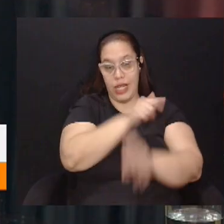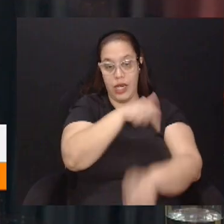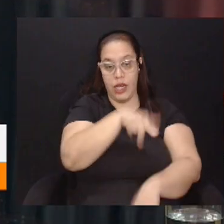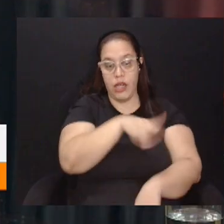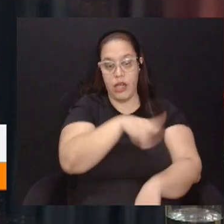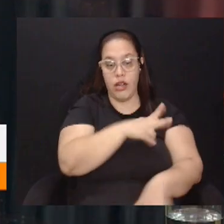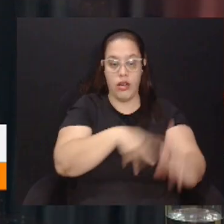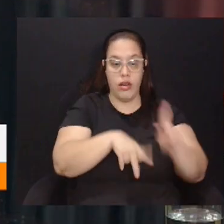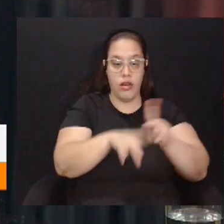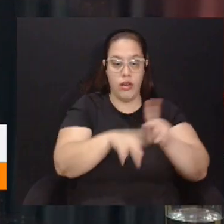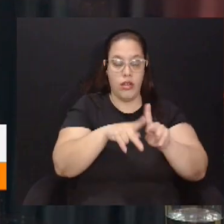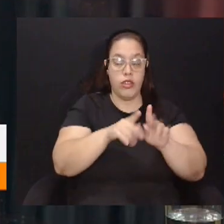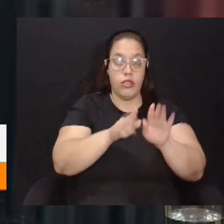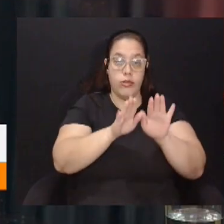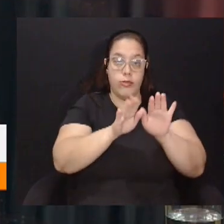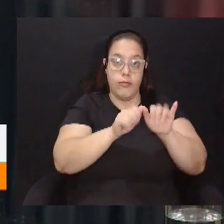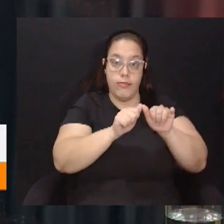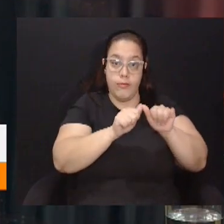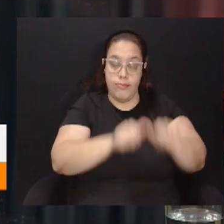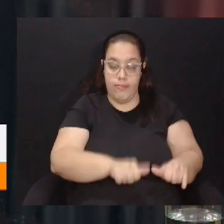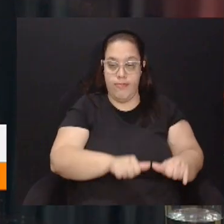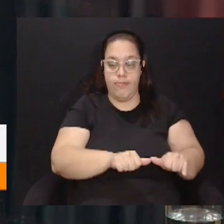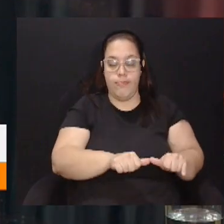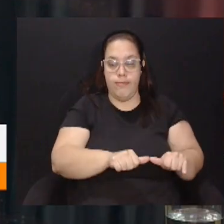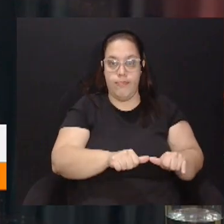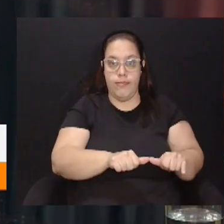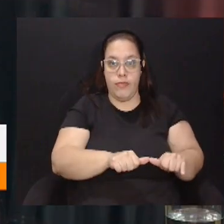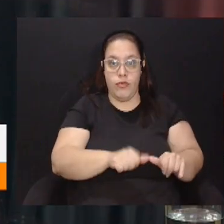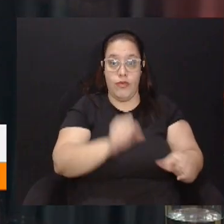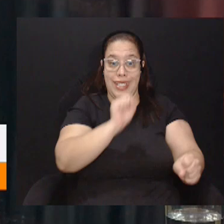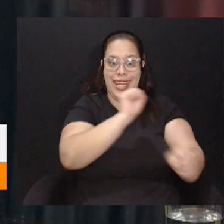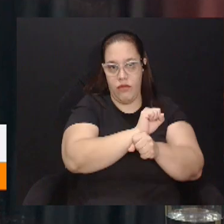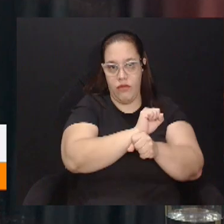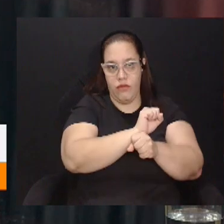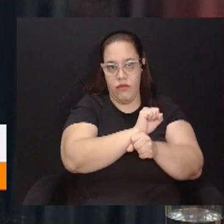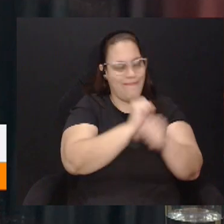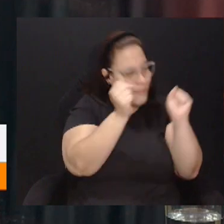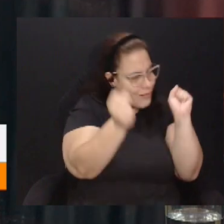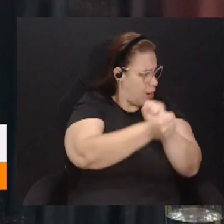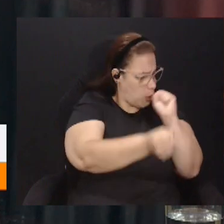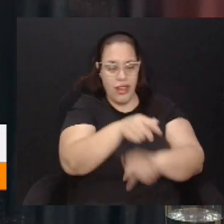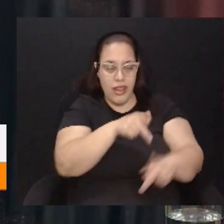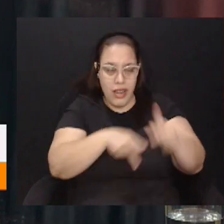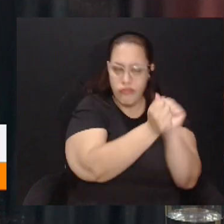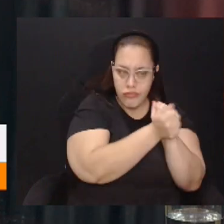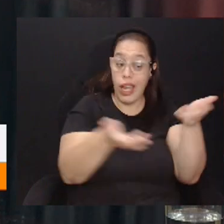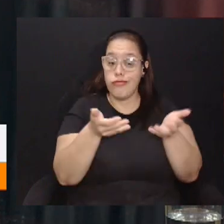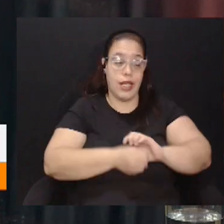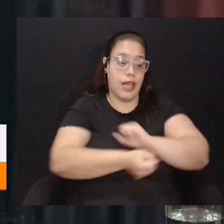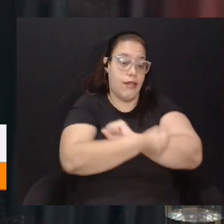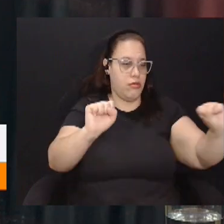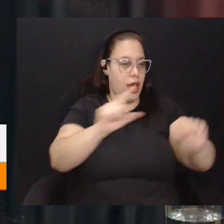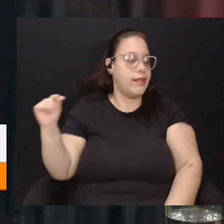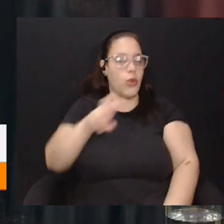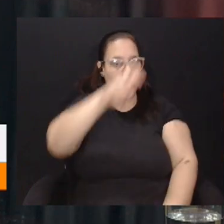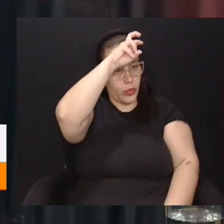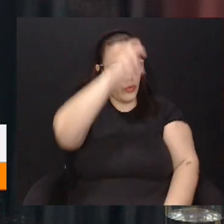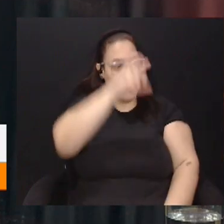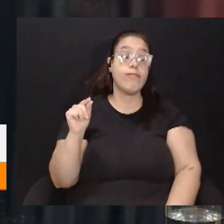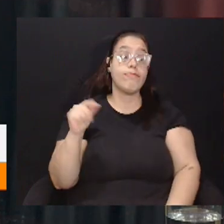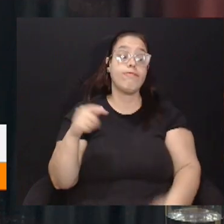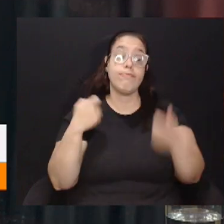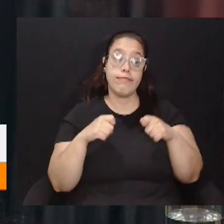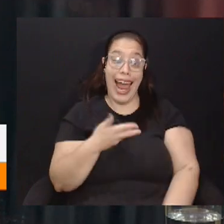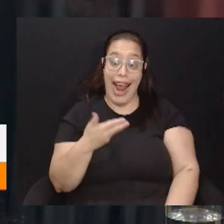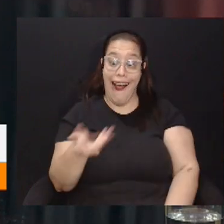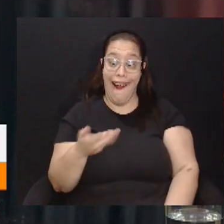liberto. Esta saída do Egito uhum. é uma saída que precisa ser apressada.